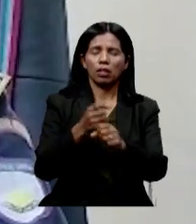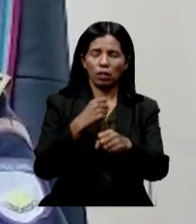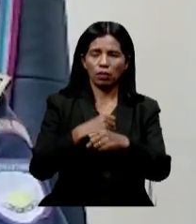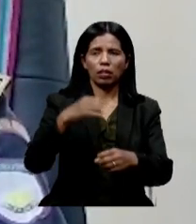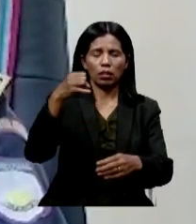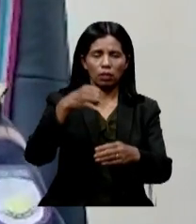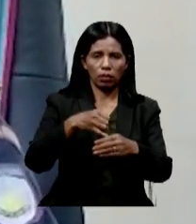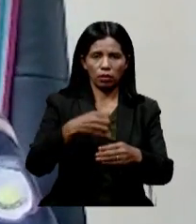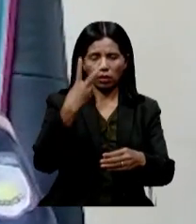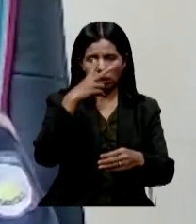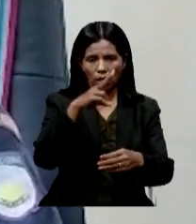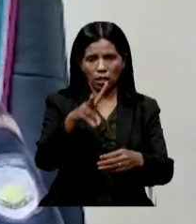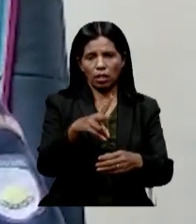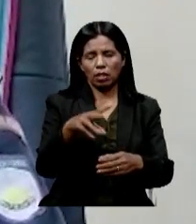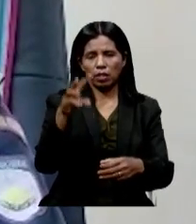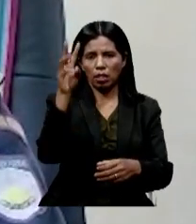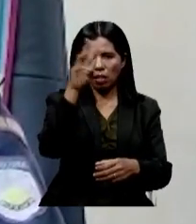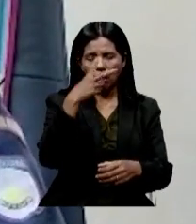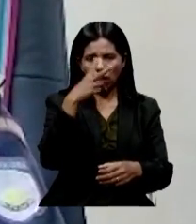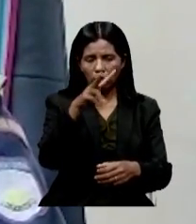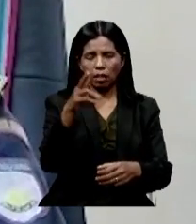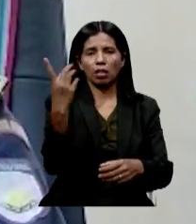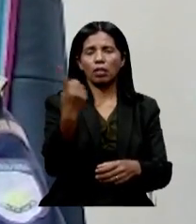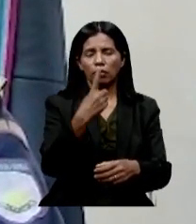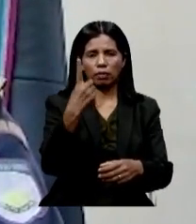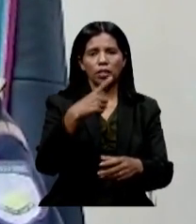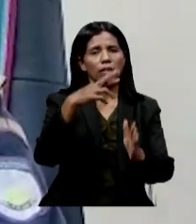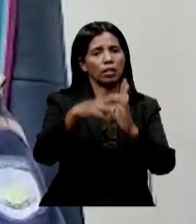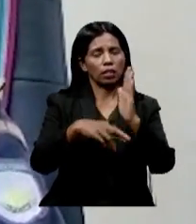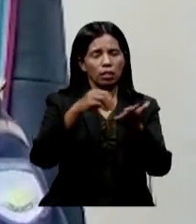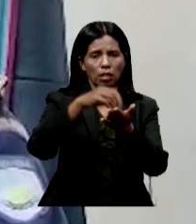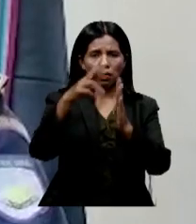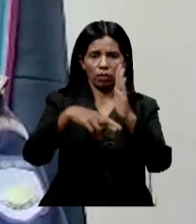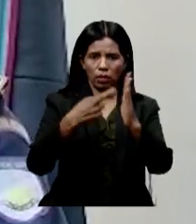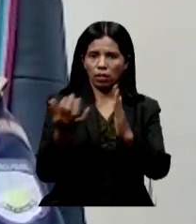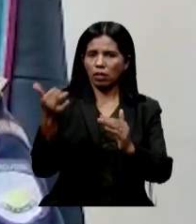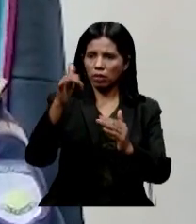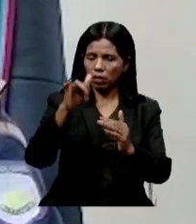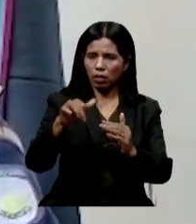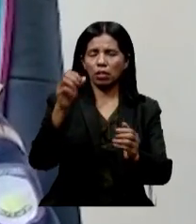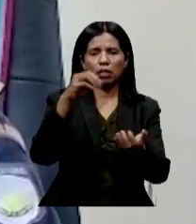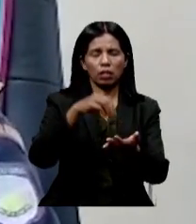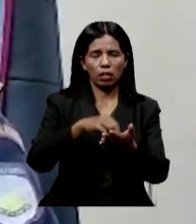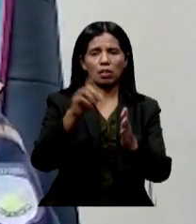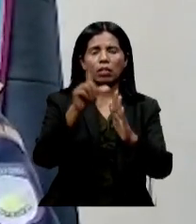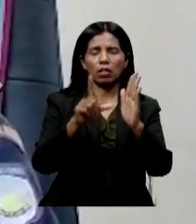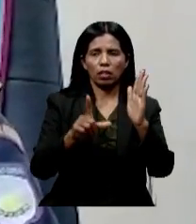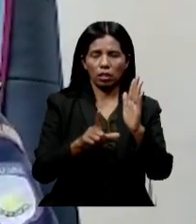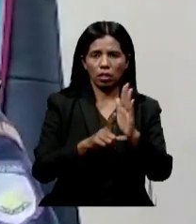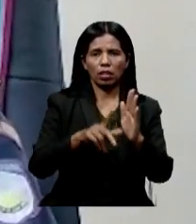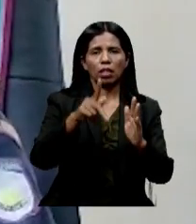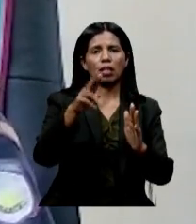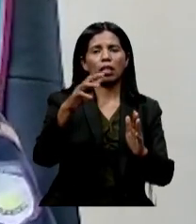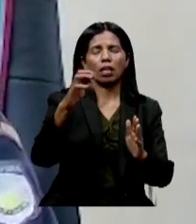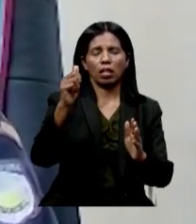itu operasionalisa na fat ini regra si nebe maka akomoda ina lei kram ini